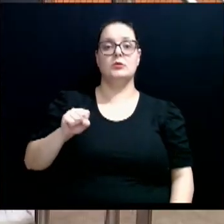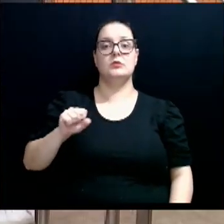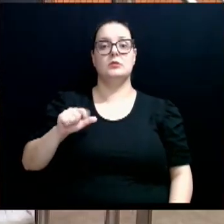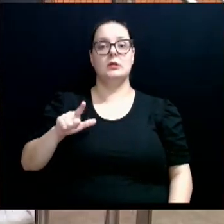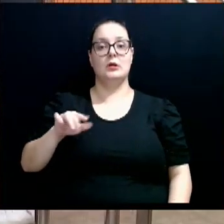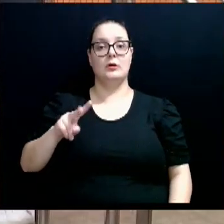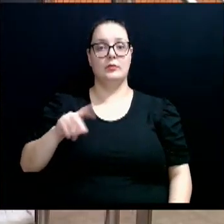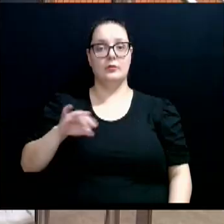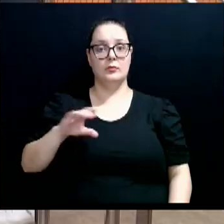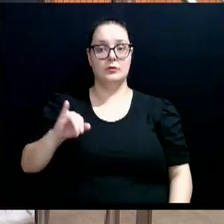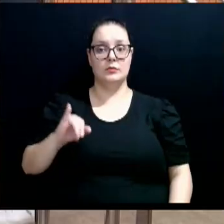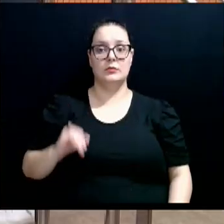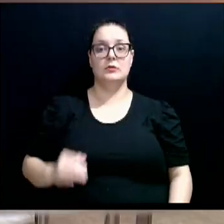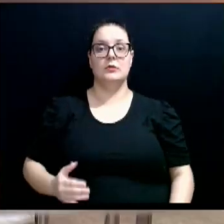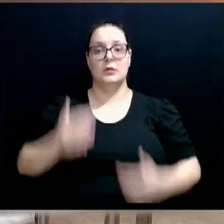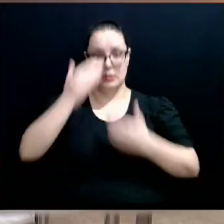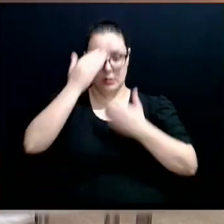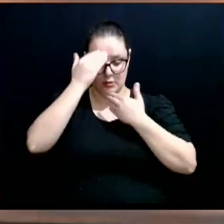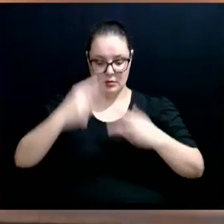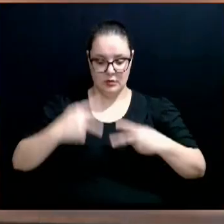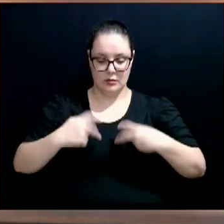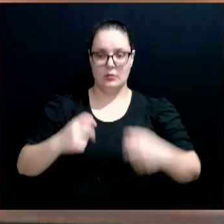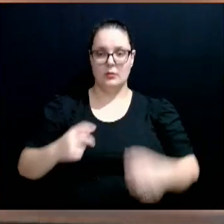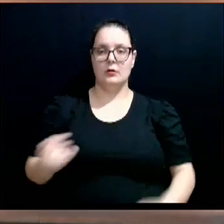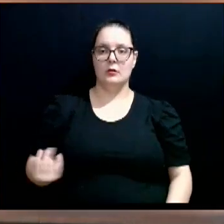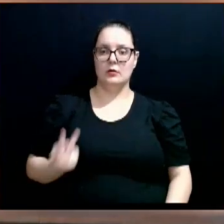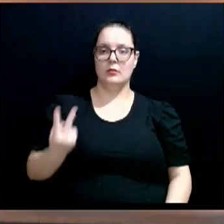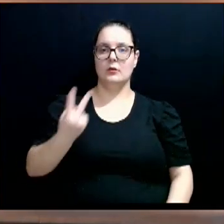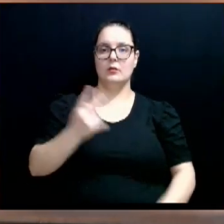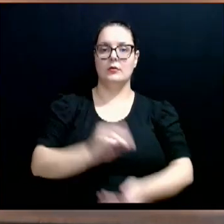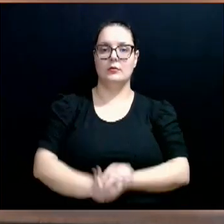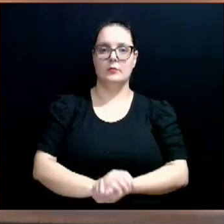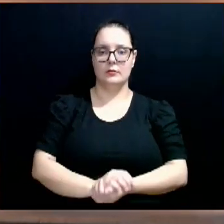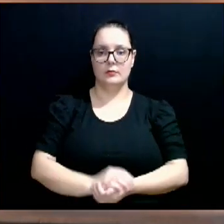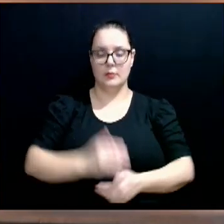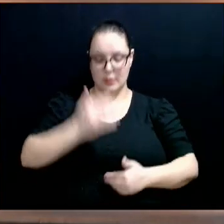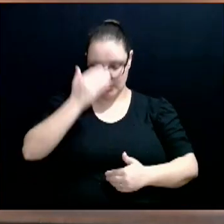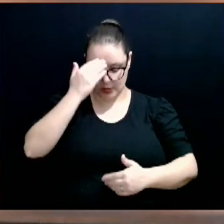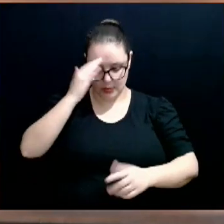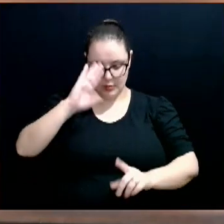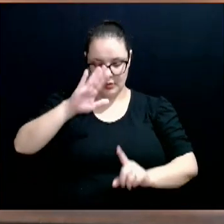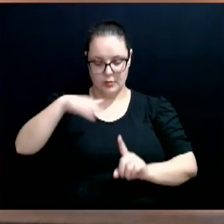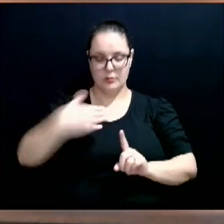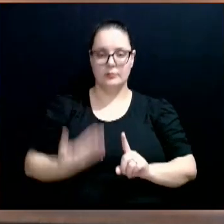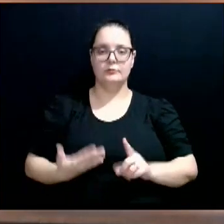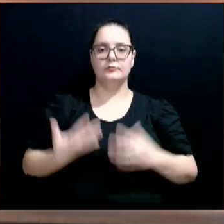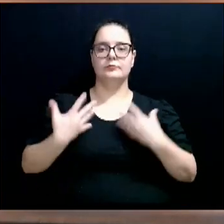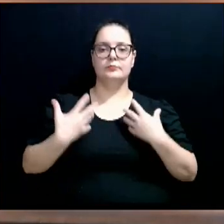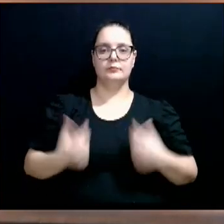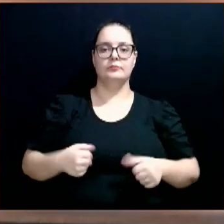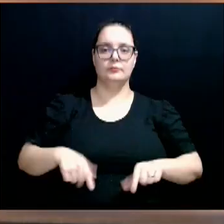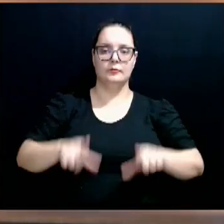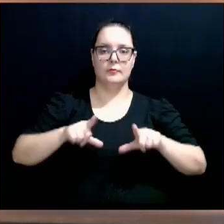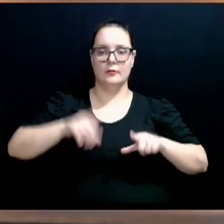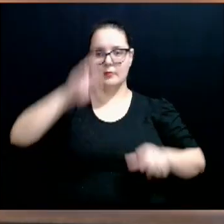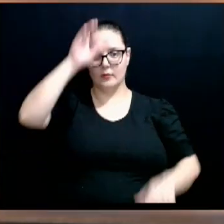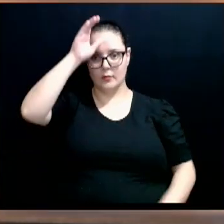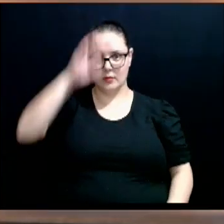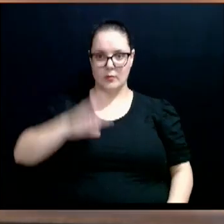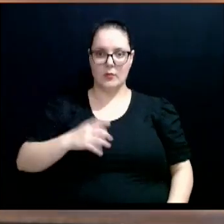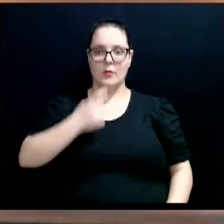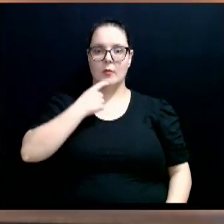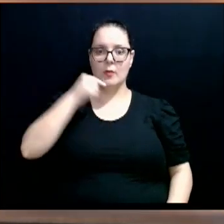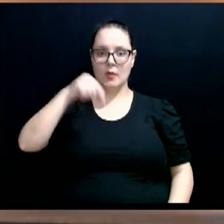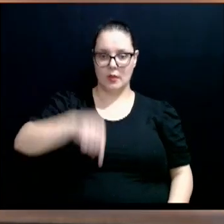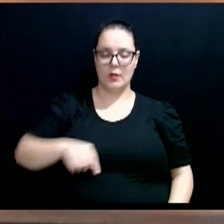o reconhecimento. É com grande honra e gratidão que recebo o título de cidadão desta cidade.